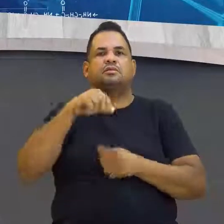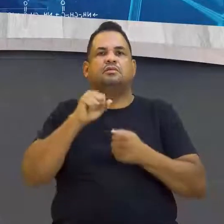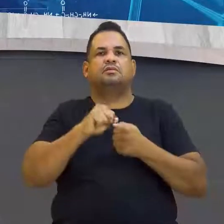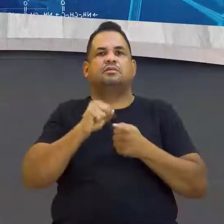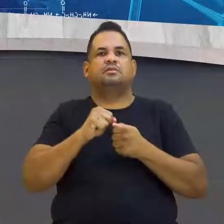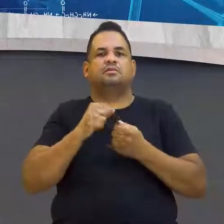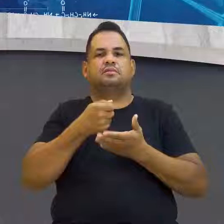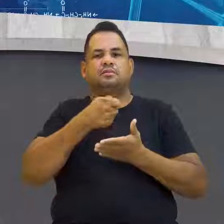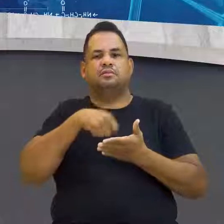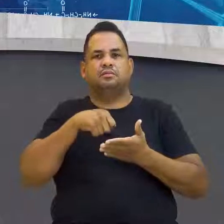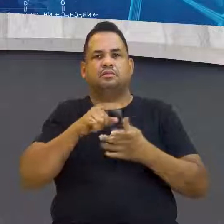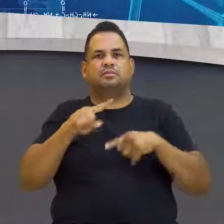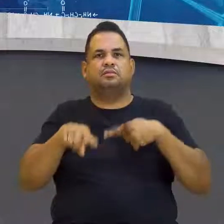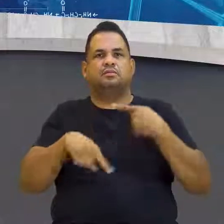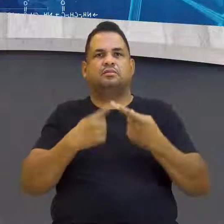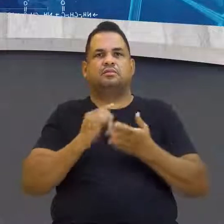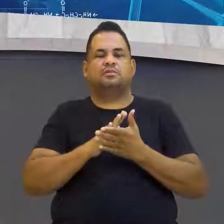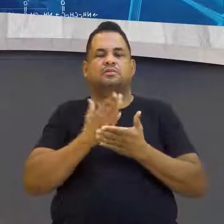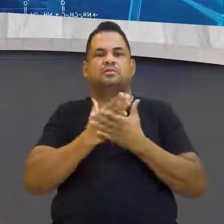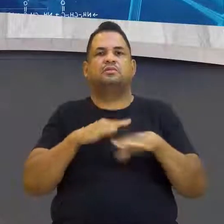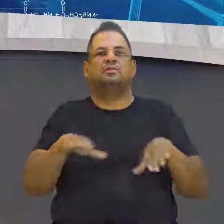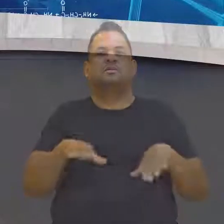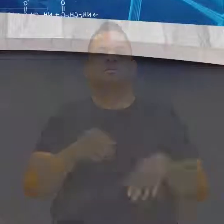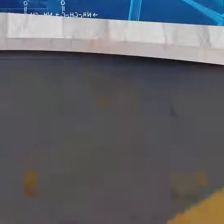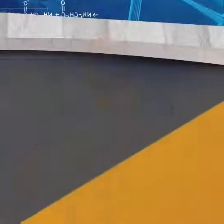correção juntos depois que vocês terminarem, tá bom?